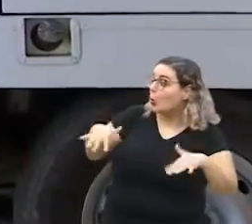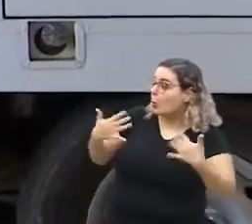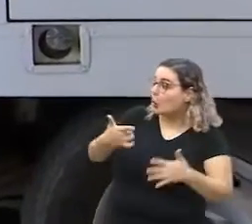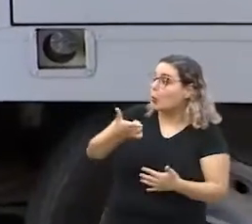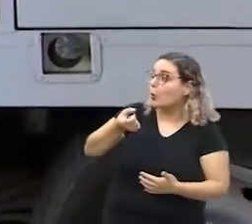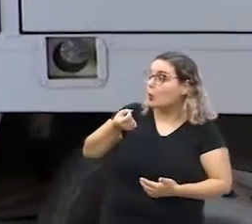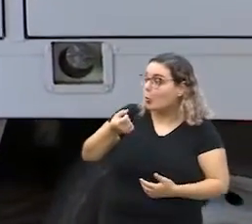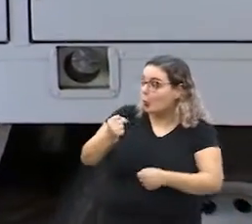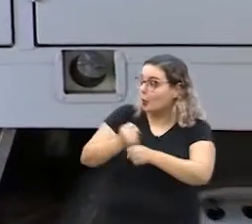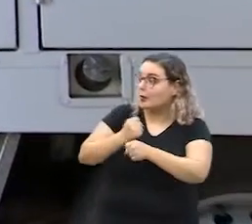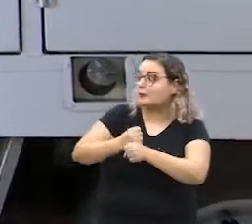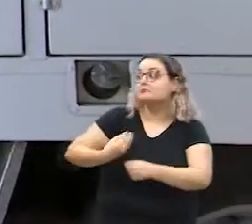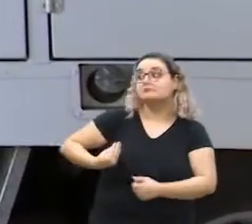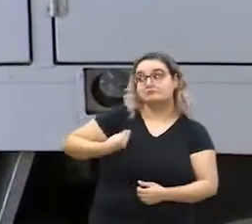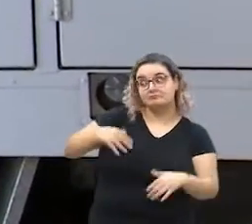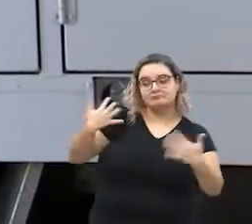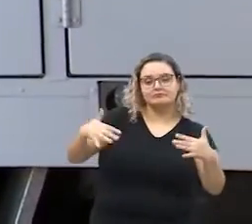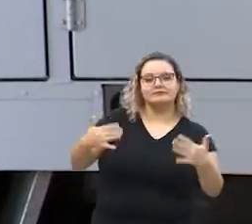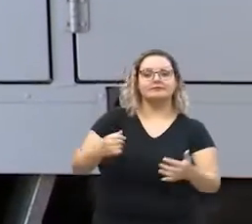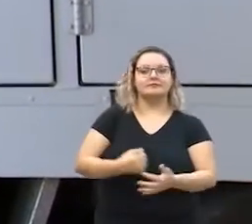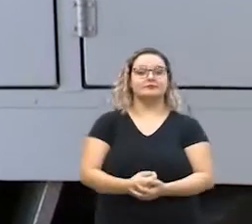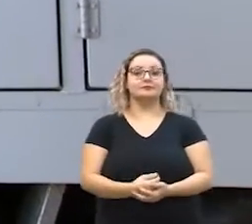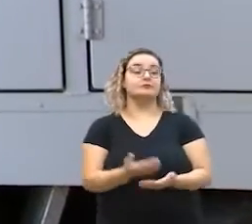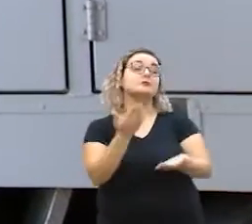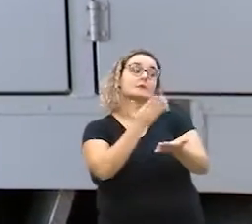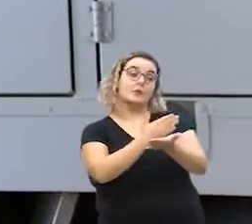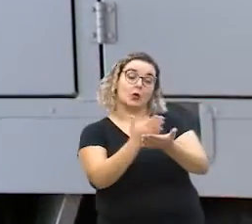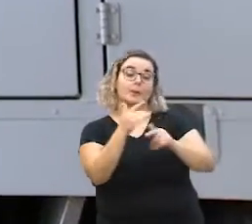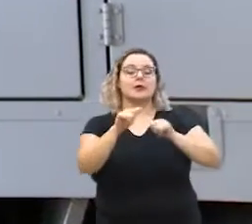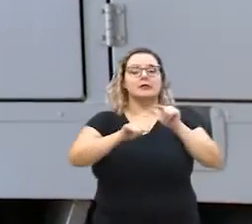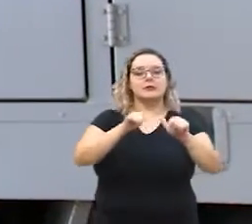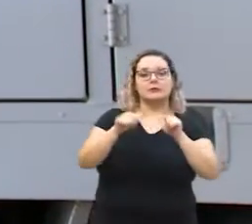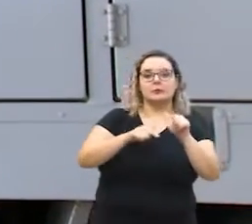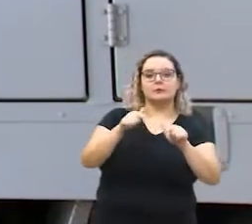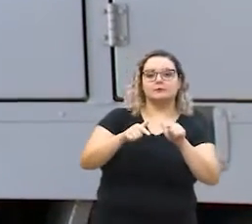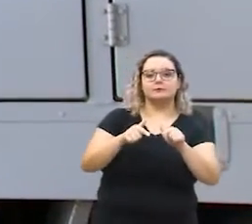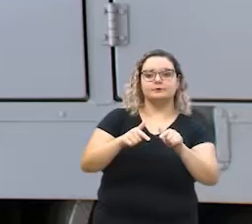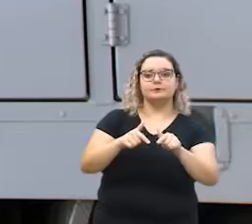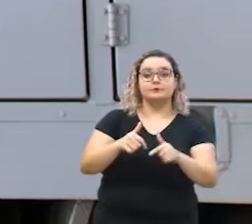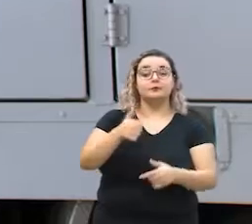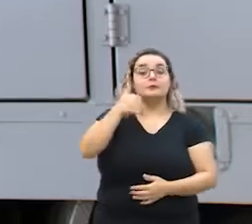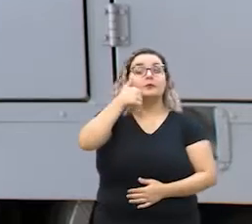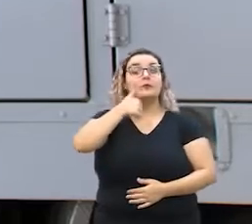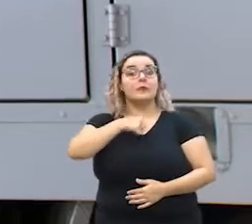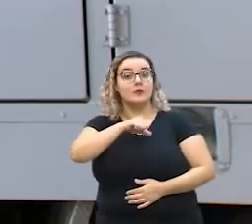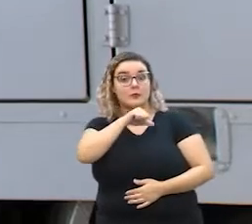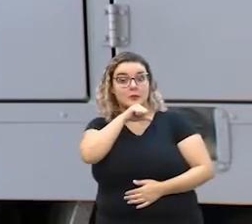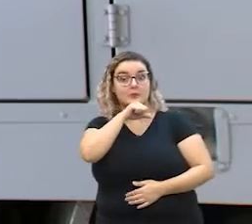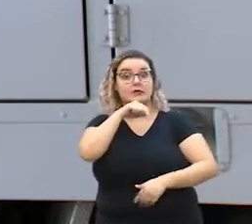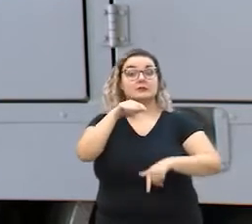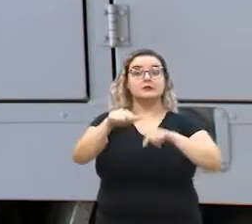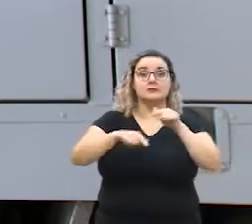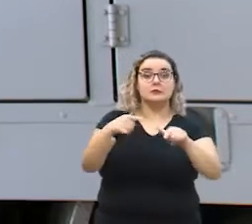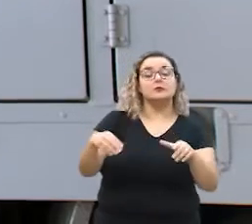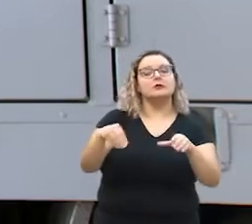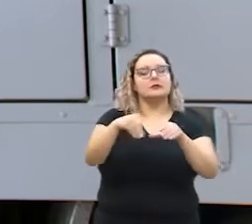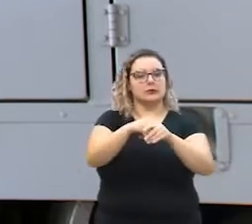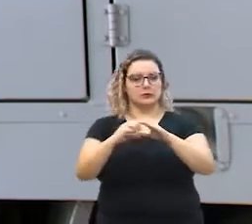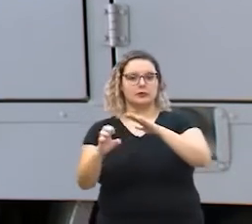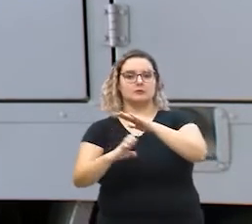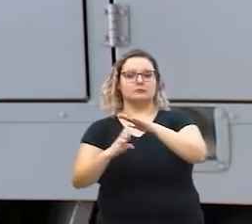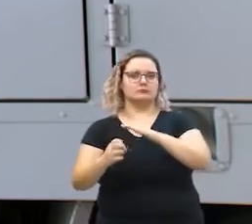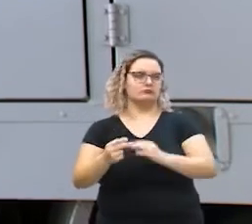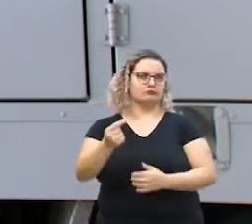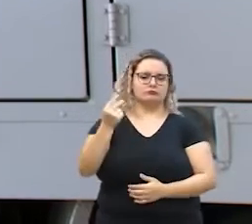uma vida, hein? Eu iniciei na profissão, minha mãe trabalhou muito tempo dentro da companhia. Eu conheci a